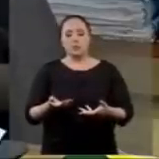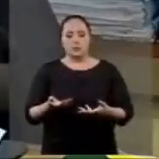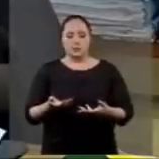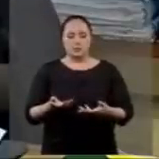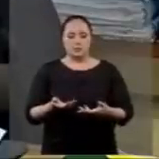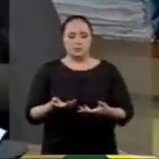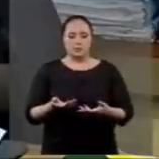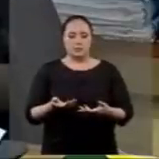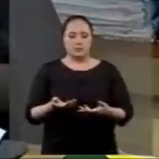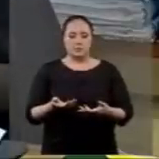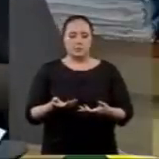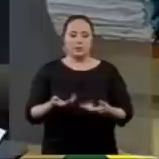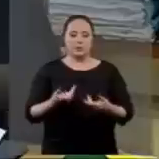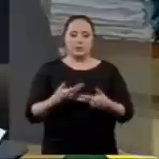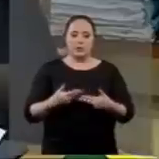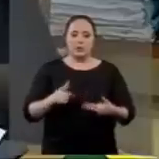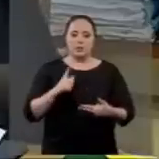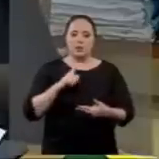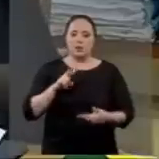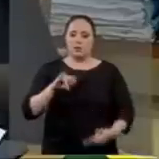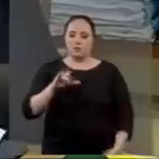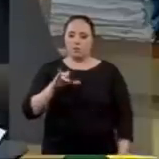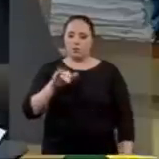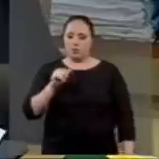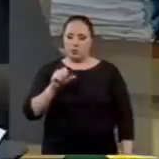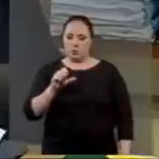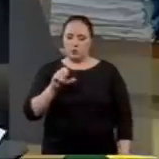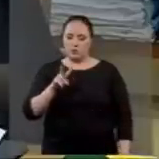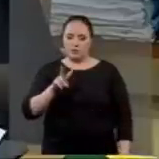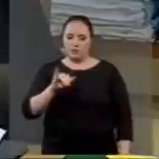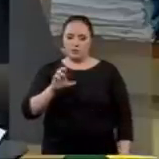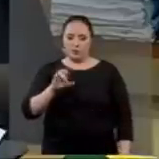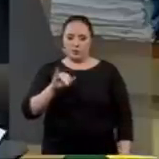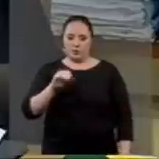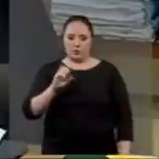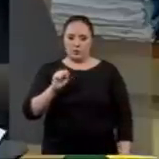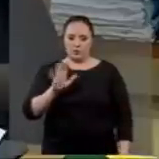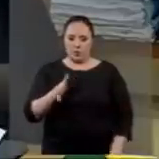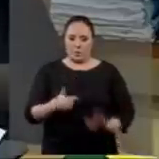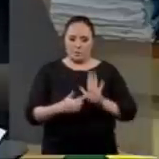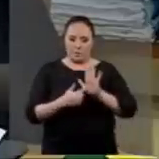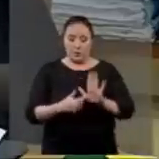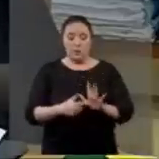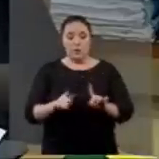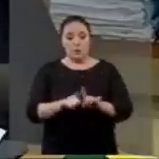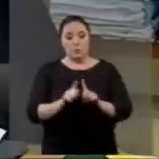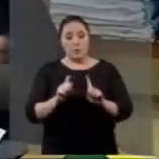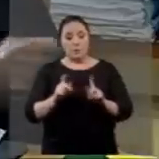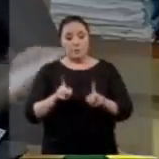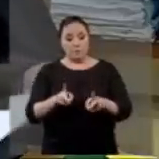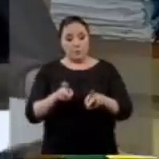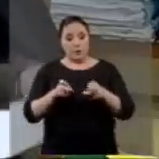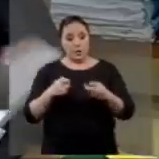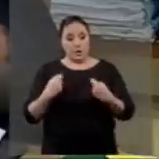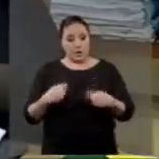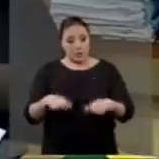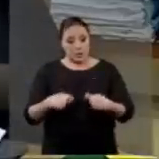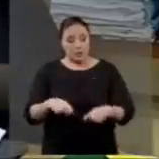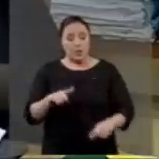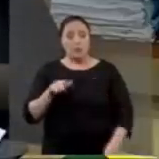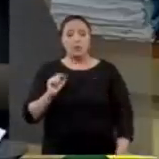já apontados, e considerando a necessidade de que